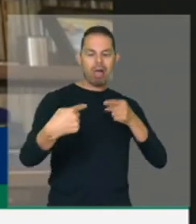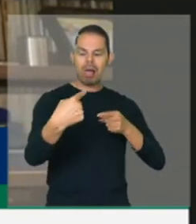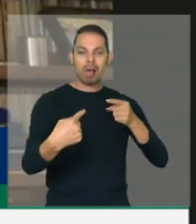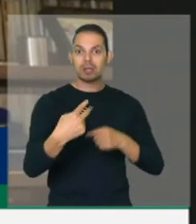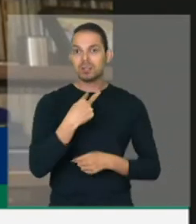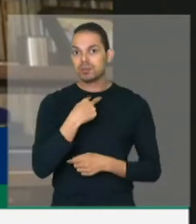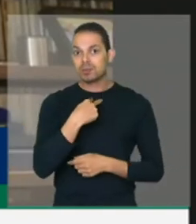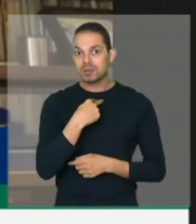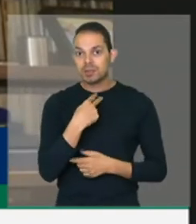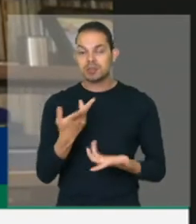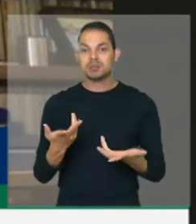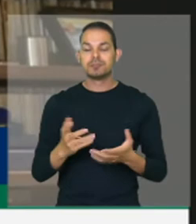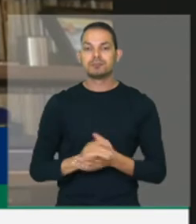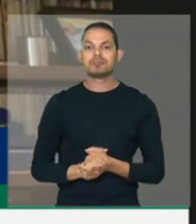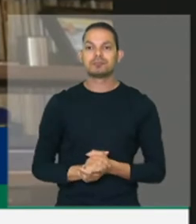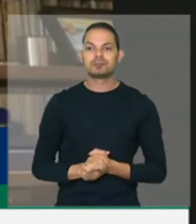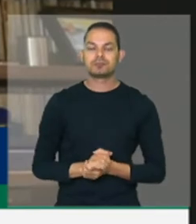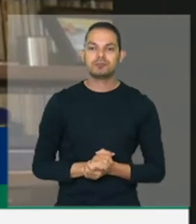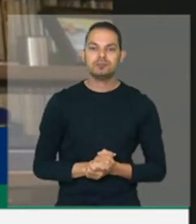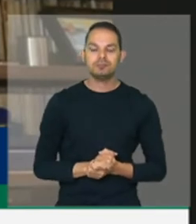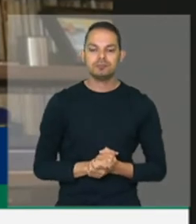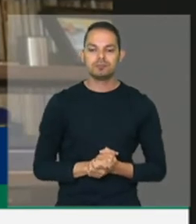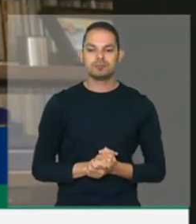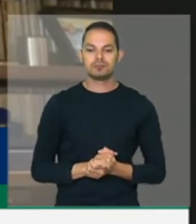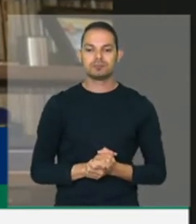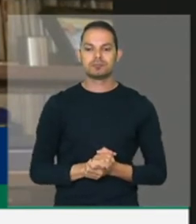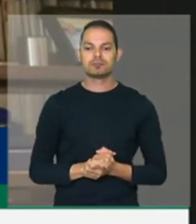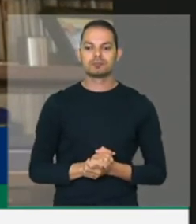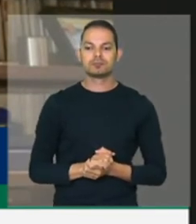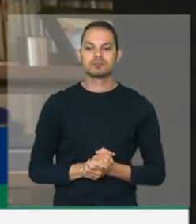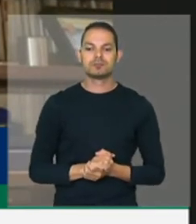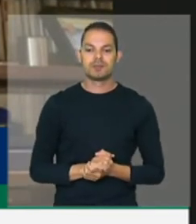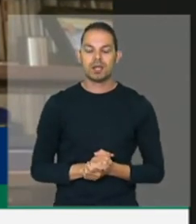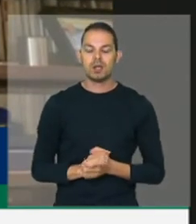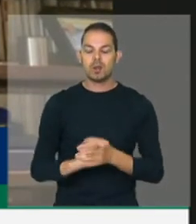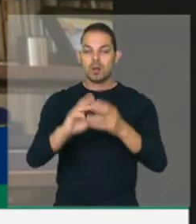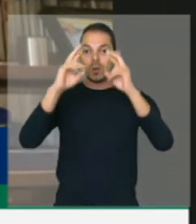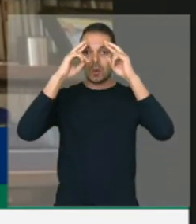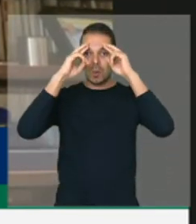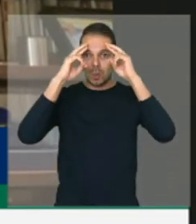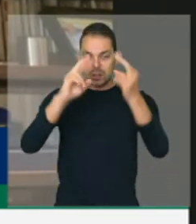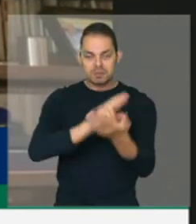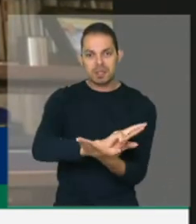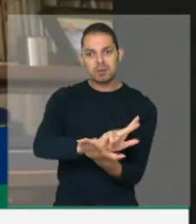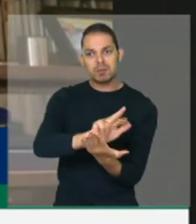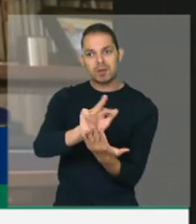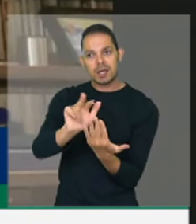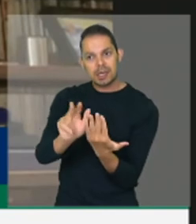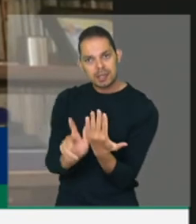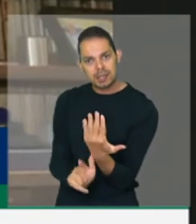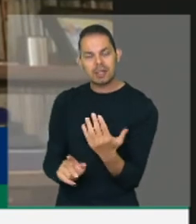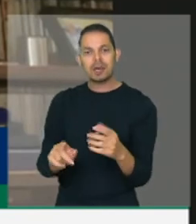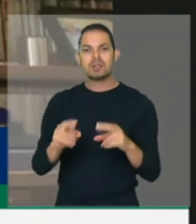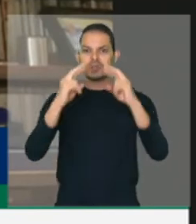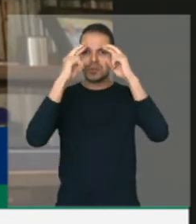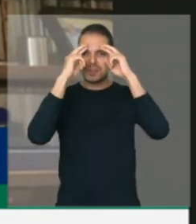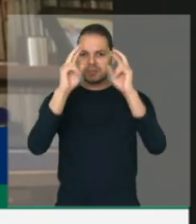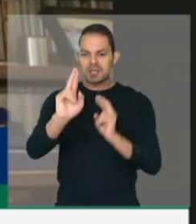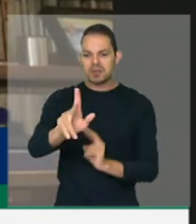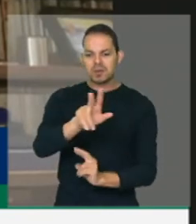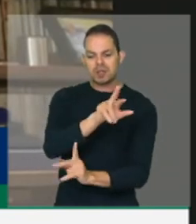maior da república democrática, que é o Estado Democrático de Direito, o respeito à pluralidade, o respeito à